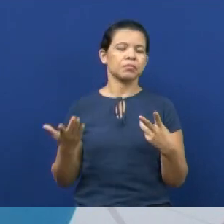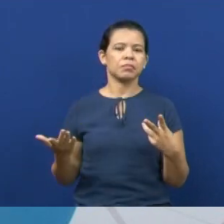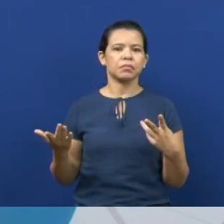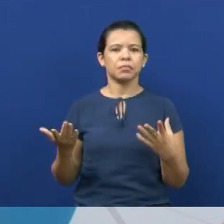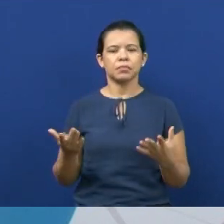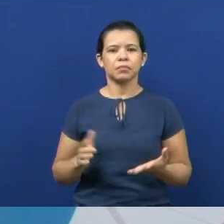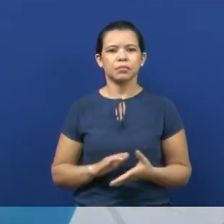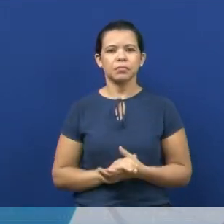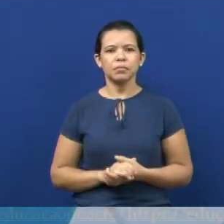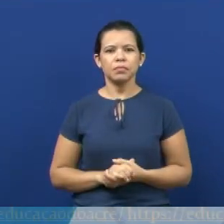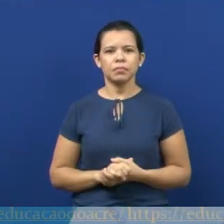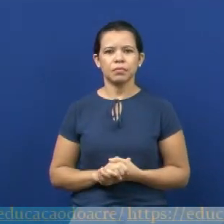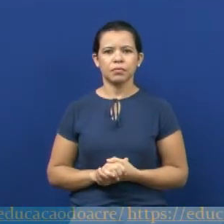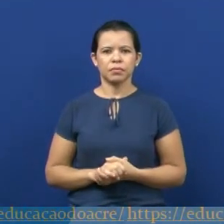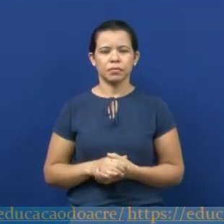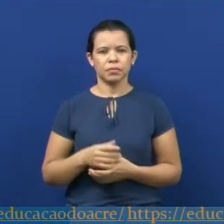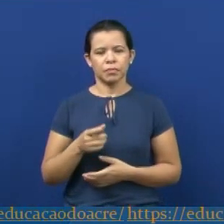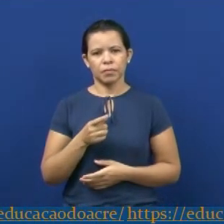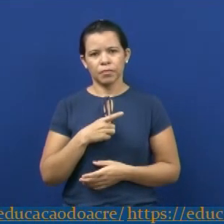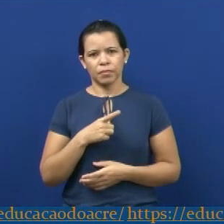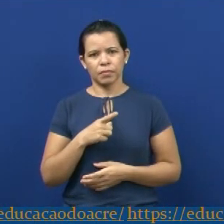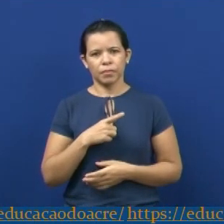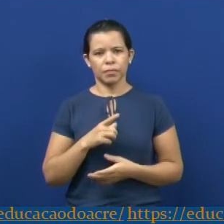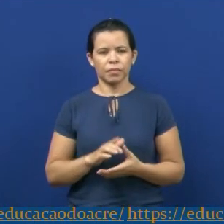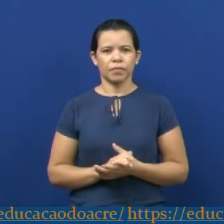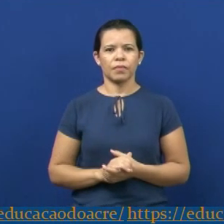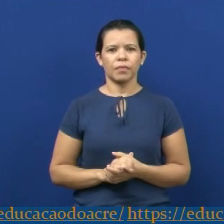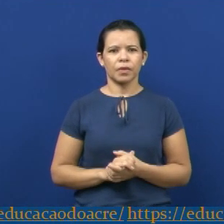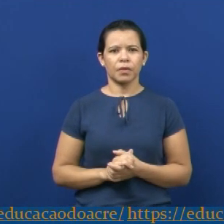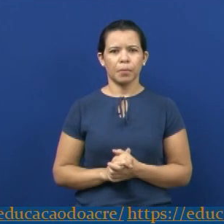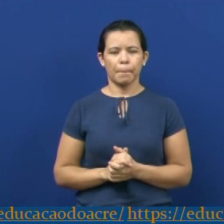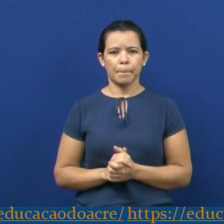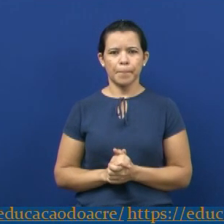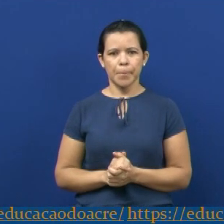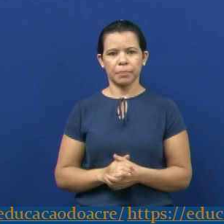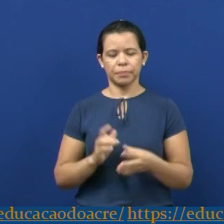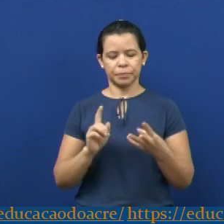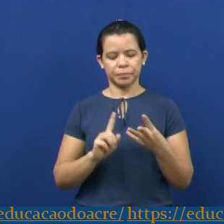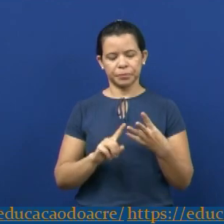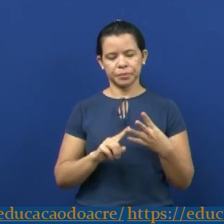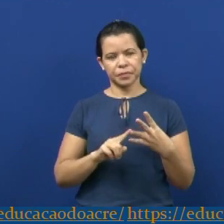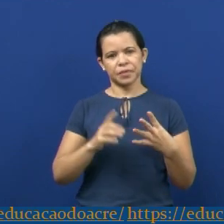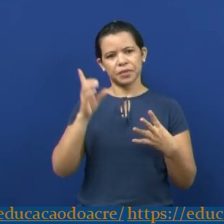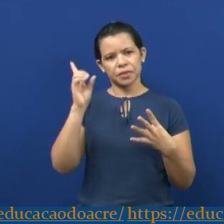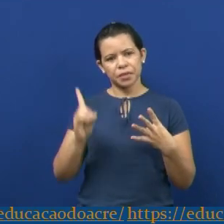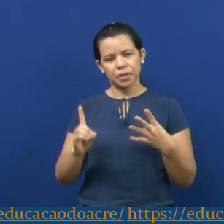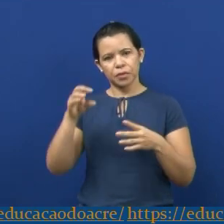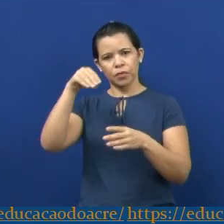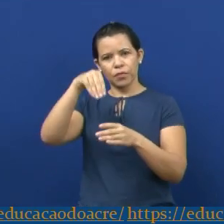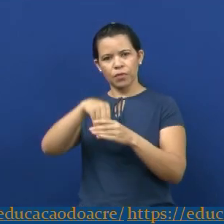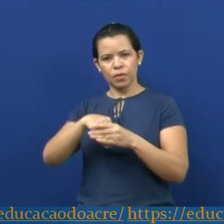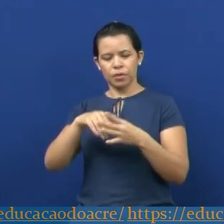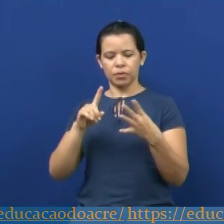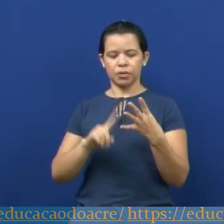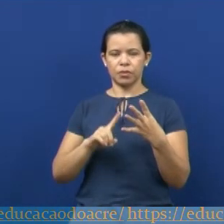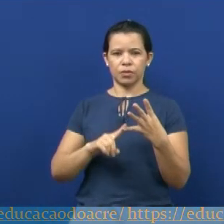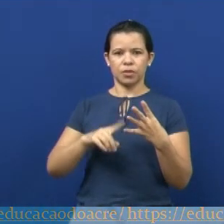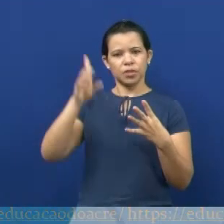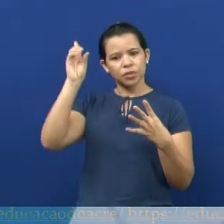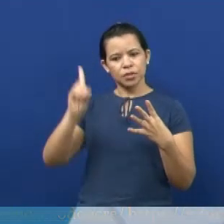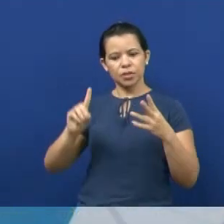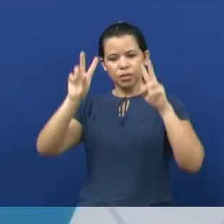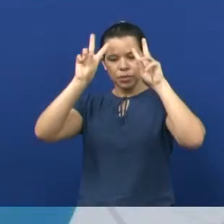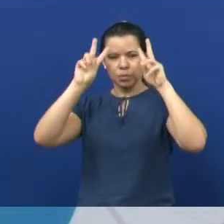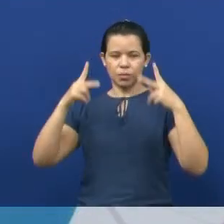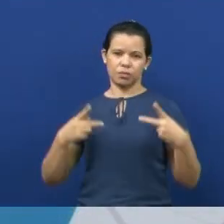aí que é o direito do voto e tem os direitos humanos, tá?